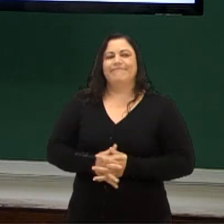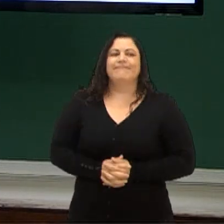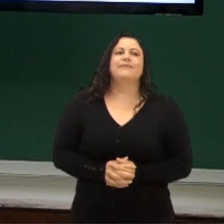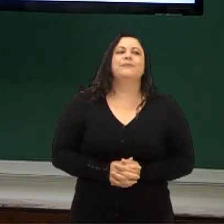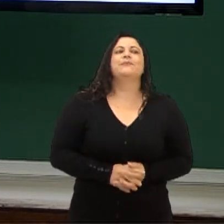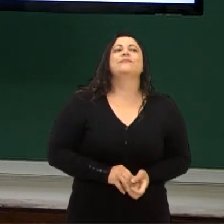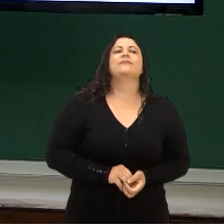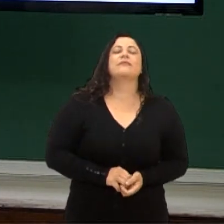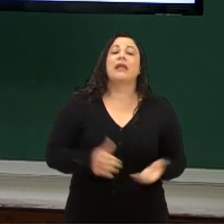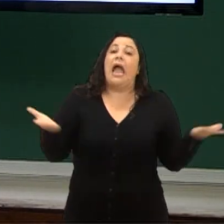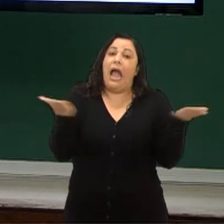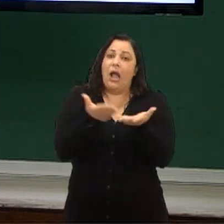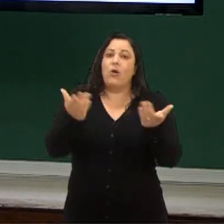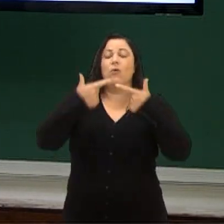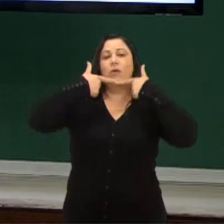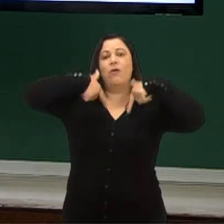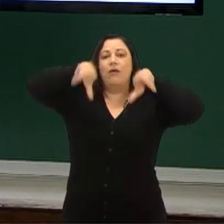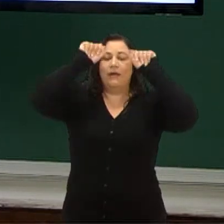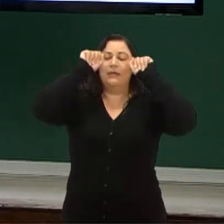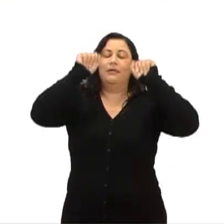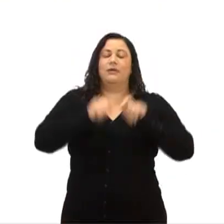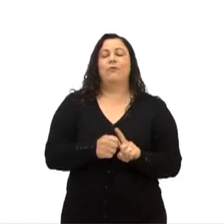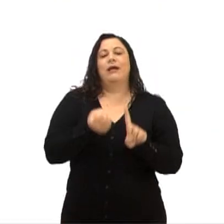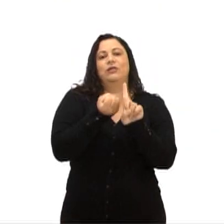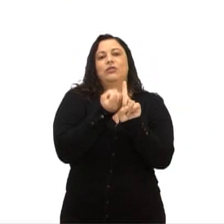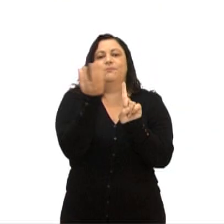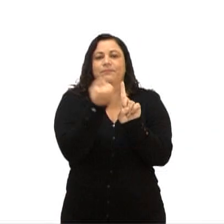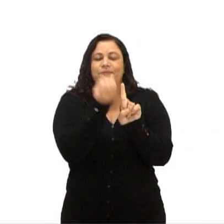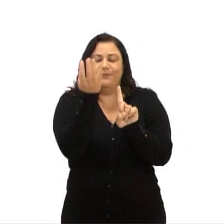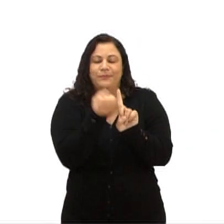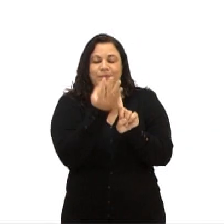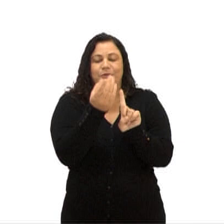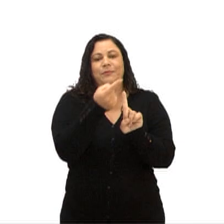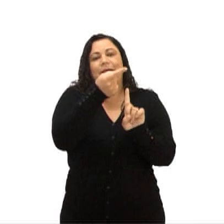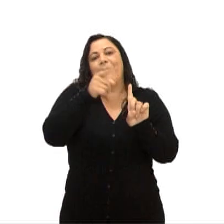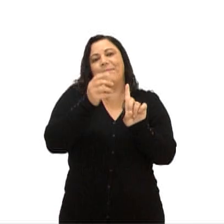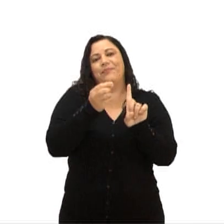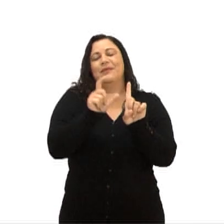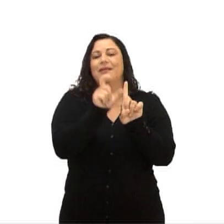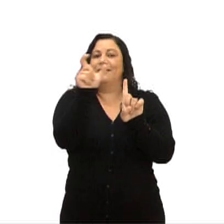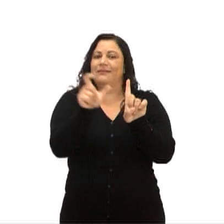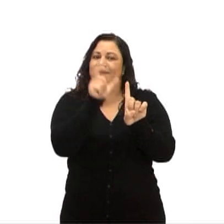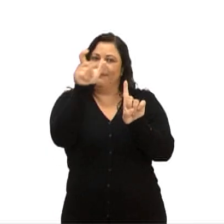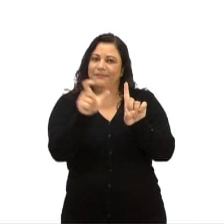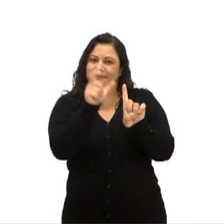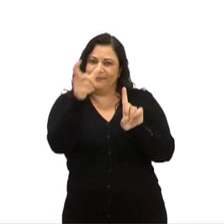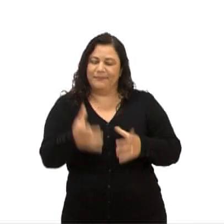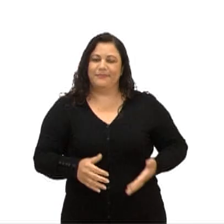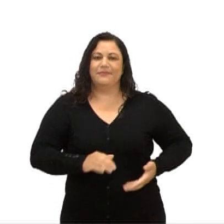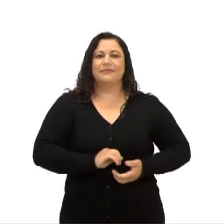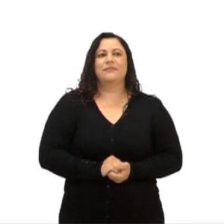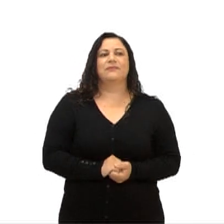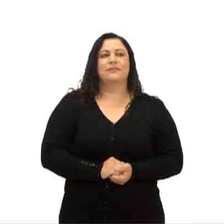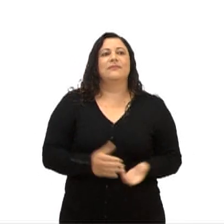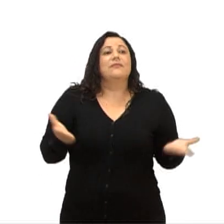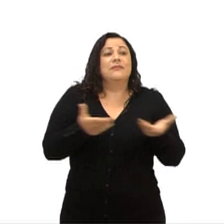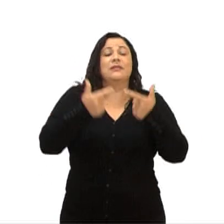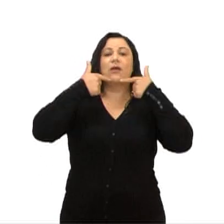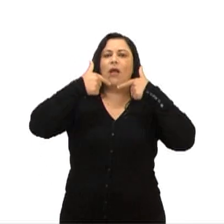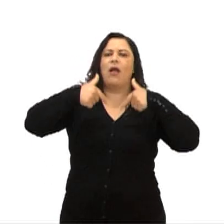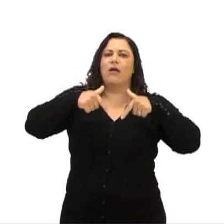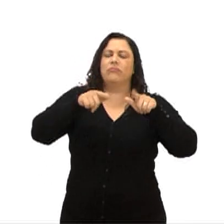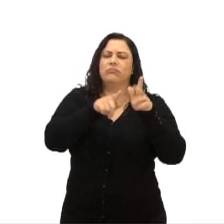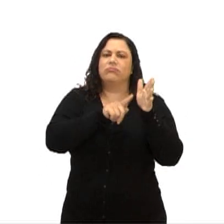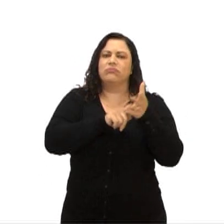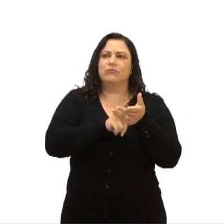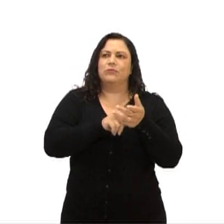linguagem verbal e não verbal. O gramático, nosso gramático, um dos melhores gramáticos da língua portuguesa, Evanildo